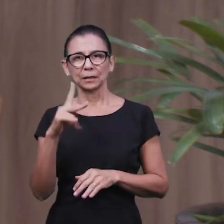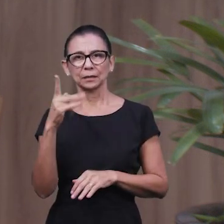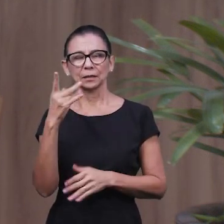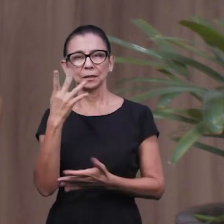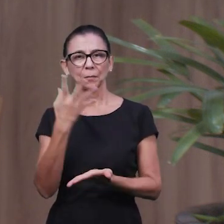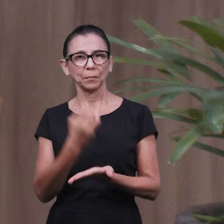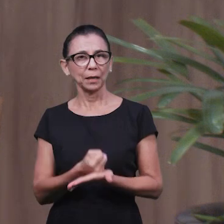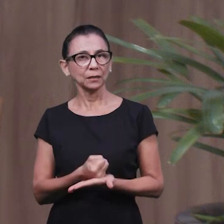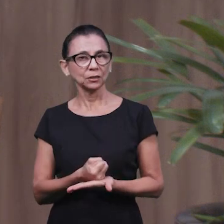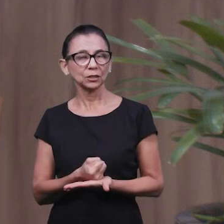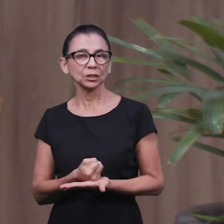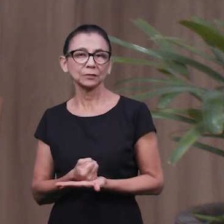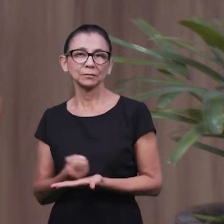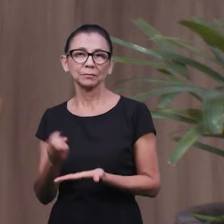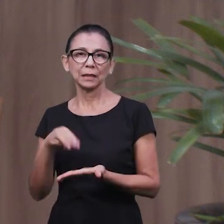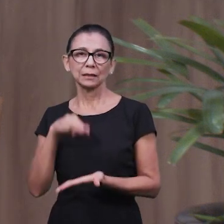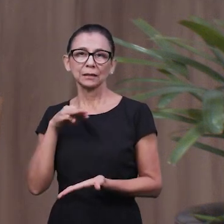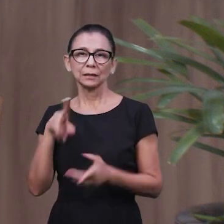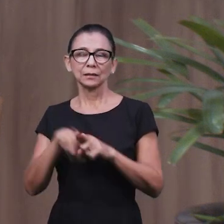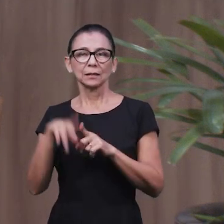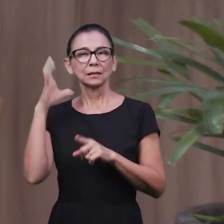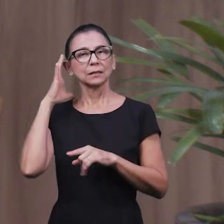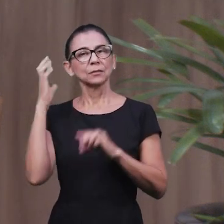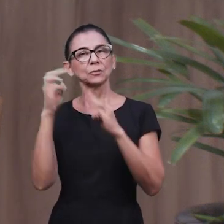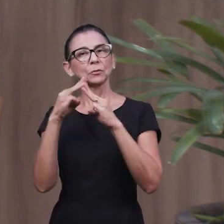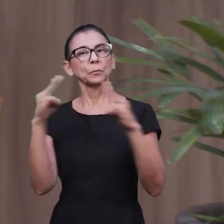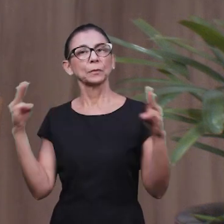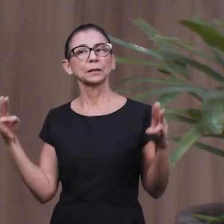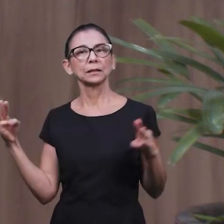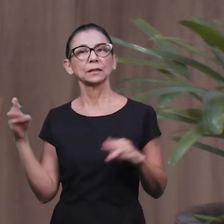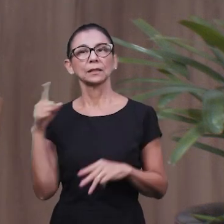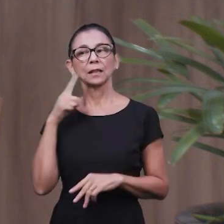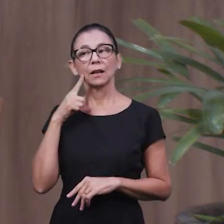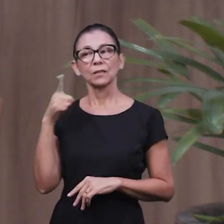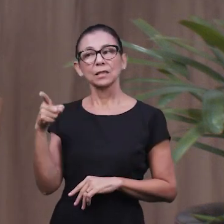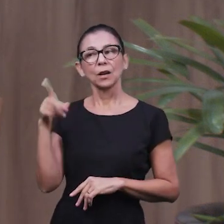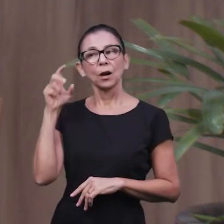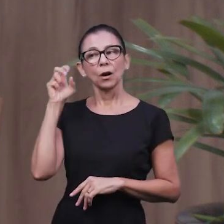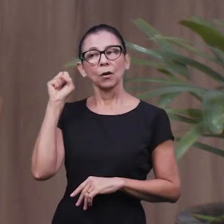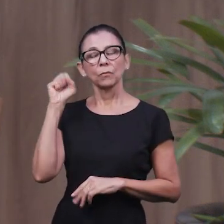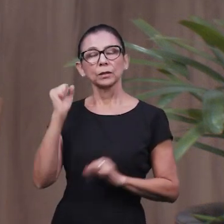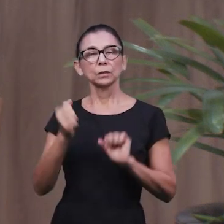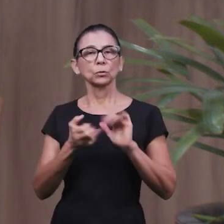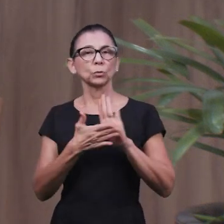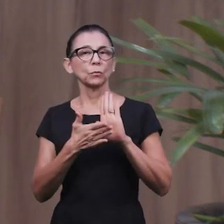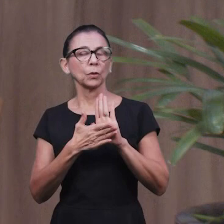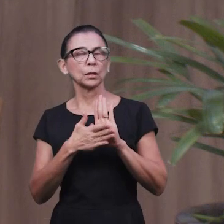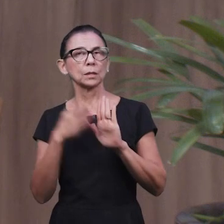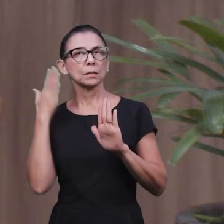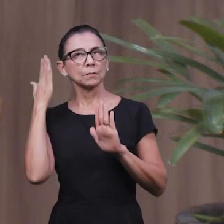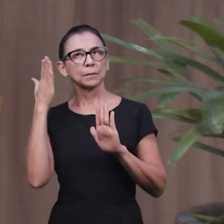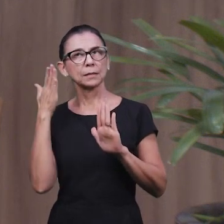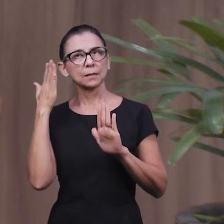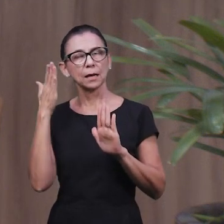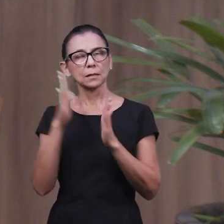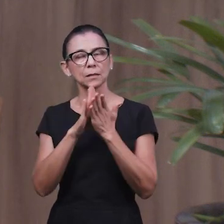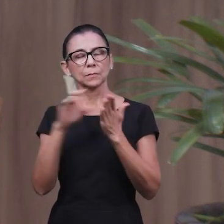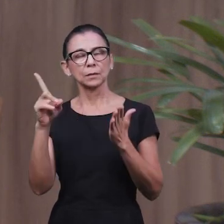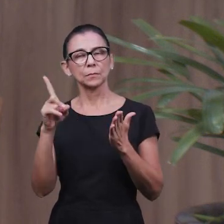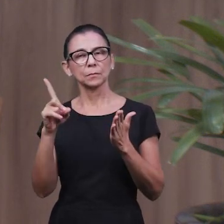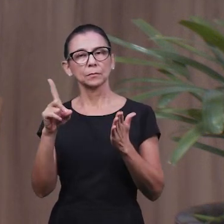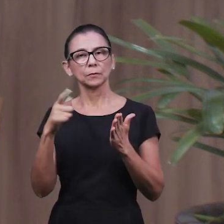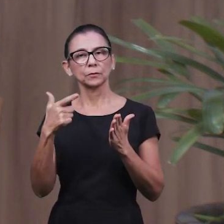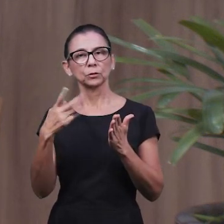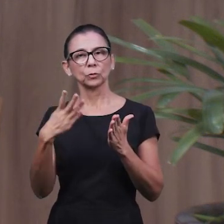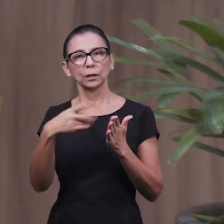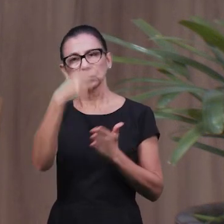da Igreja Cristã Maranata e também da Rádio Manaim. E nele você ouve louvores e mensagens bíblicas 24 horas